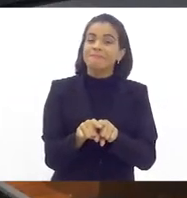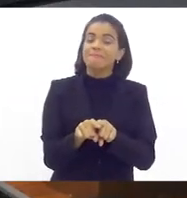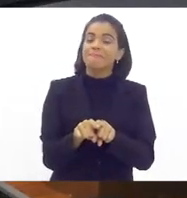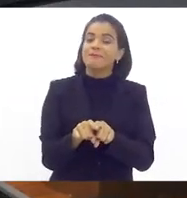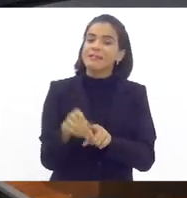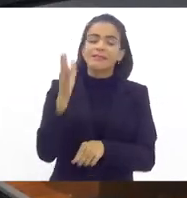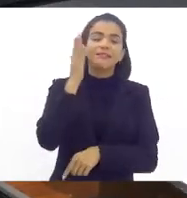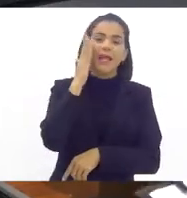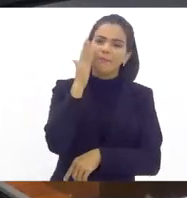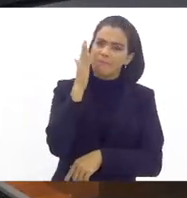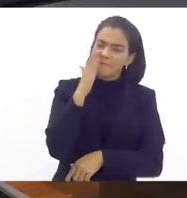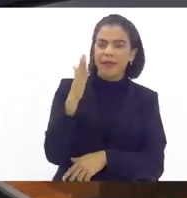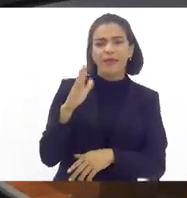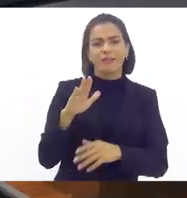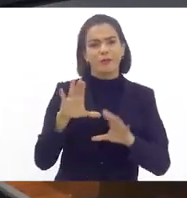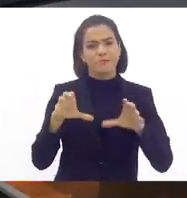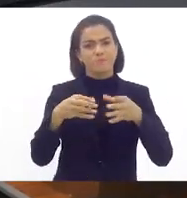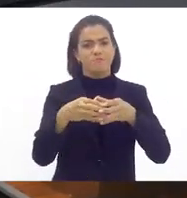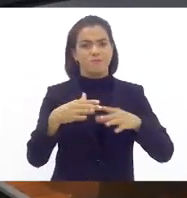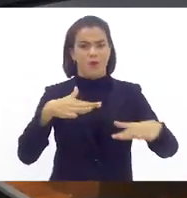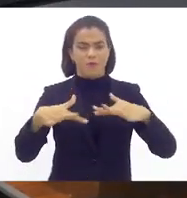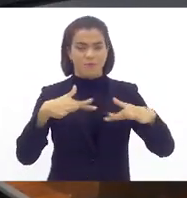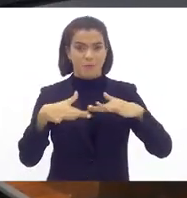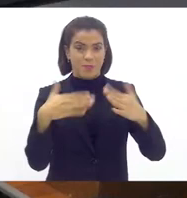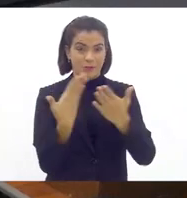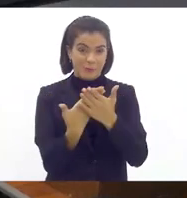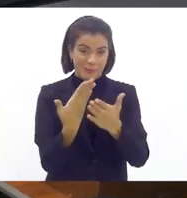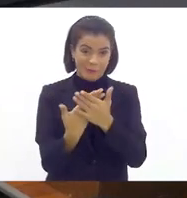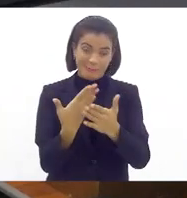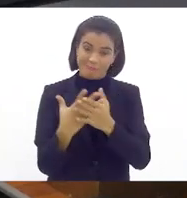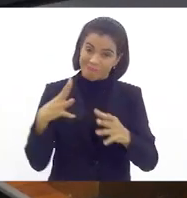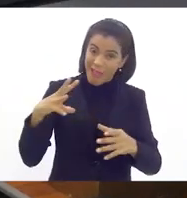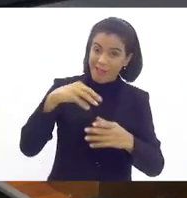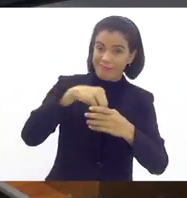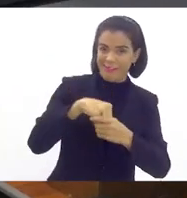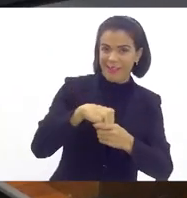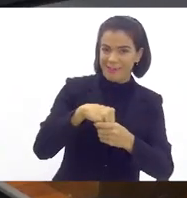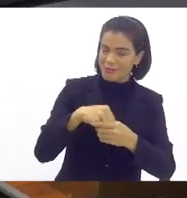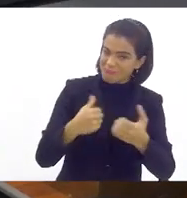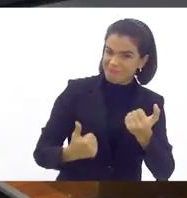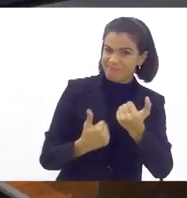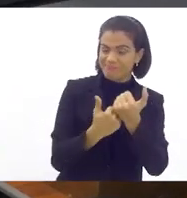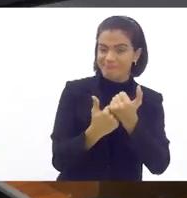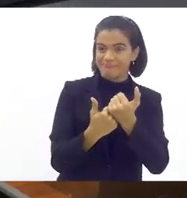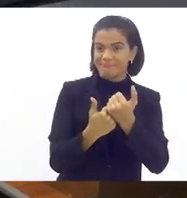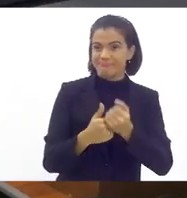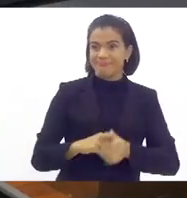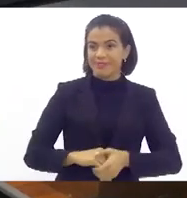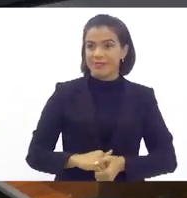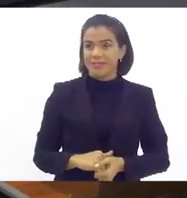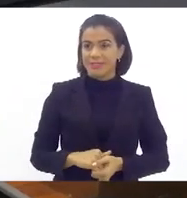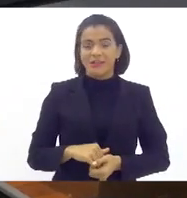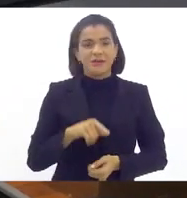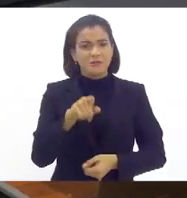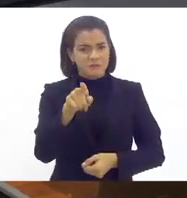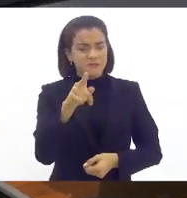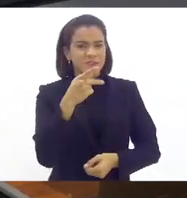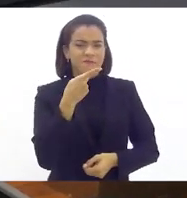de frente na batalha e também na questão racial. Parabéns aí pela luta dos Juntos. Deixa, sabe o que você falou?